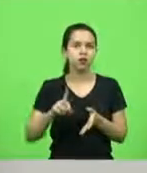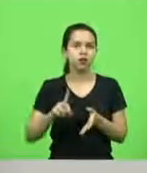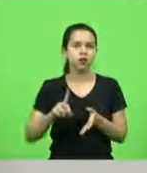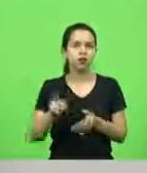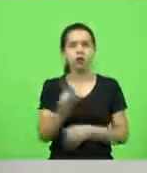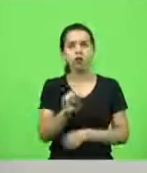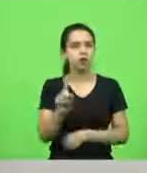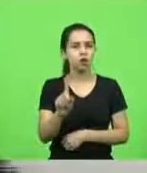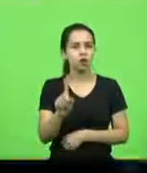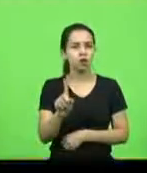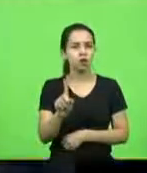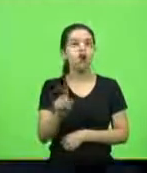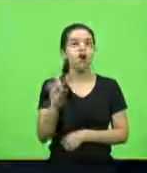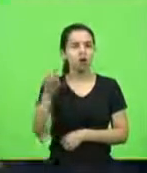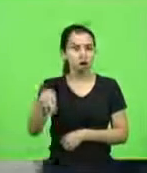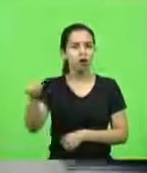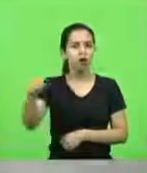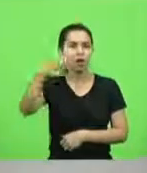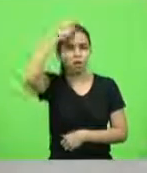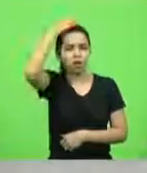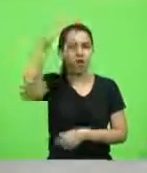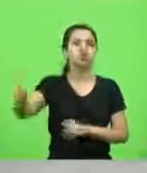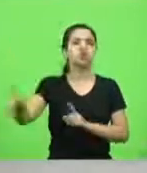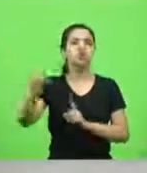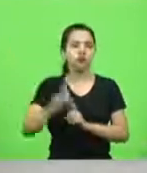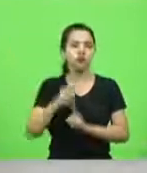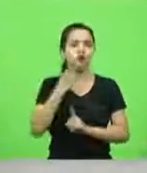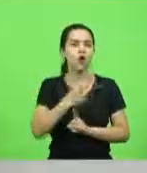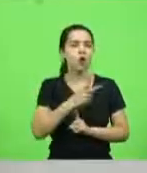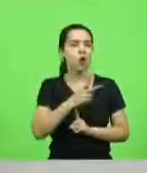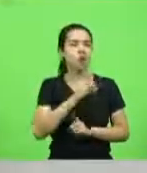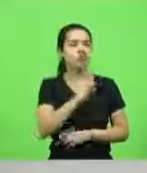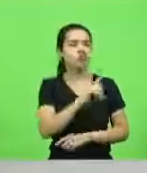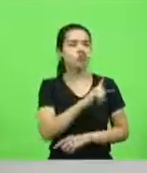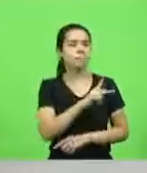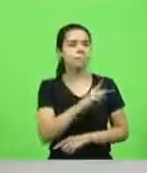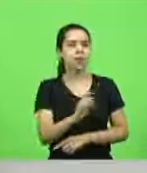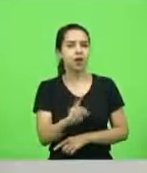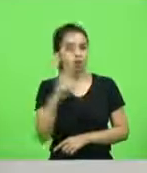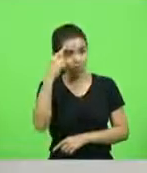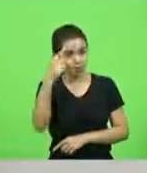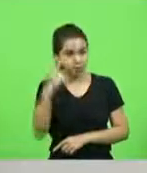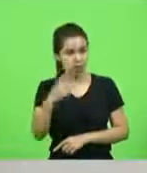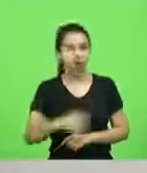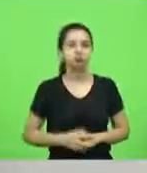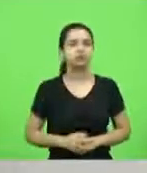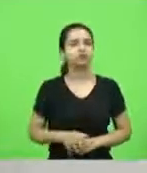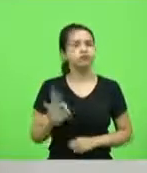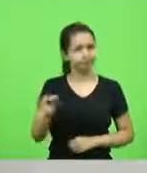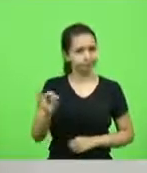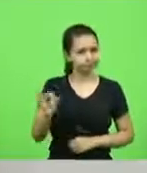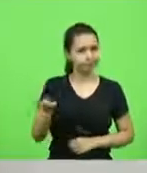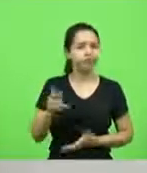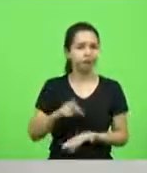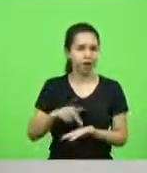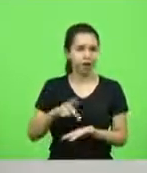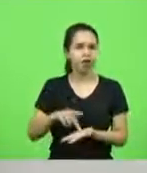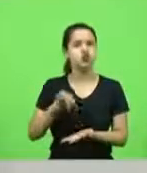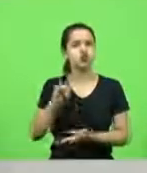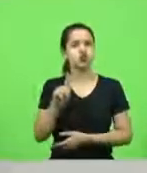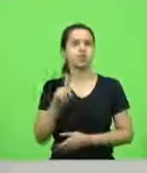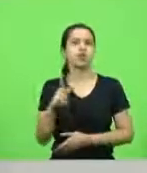próprio Deputado colocar umas ele olha tem a questão do I GP lembrando bem e você coloca o Instituto Geral de Perícias